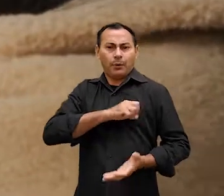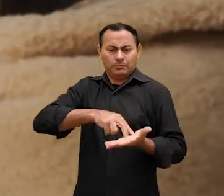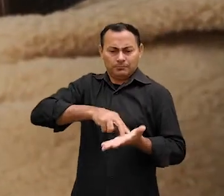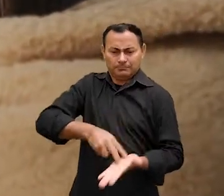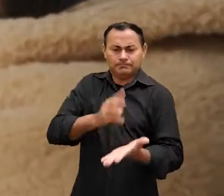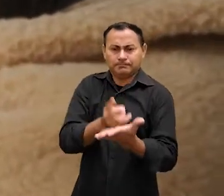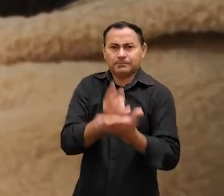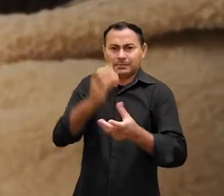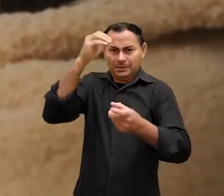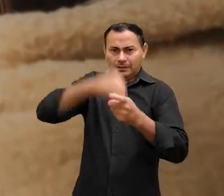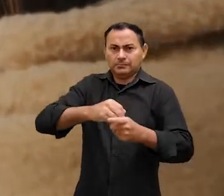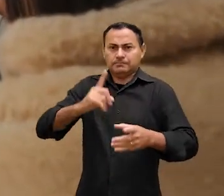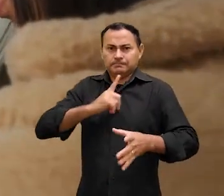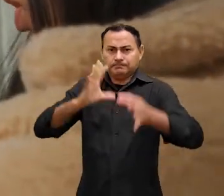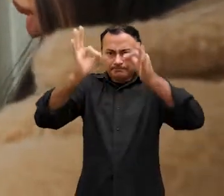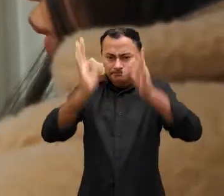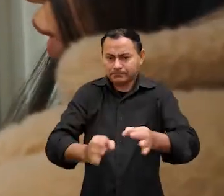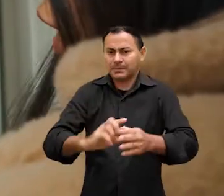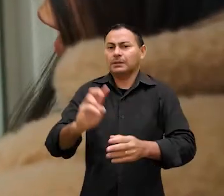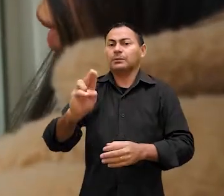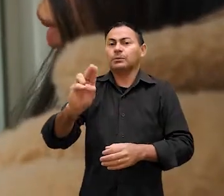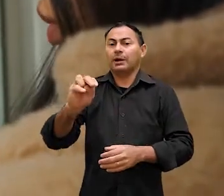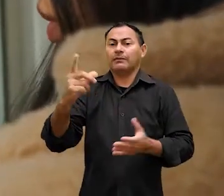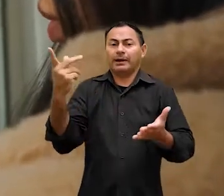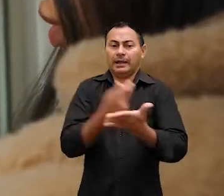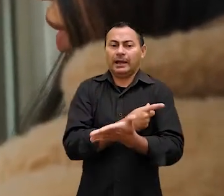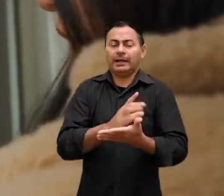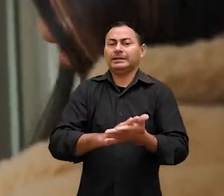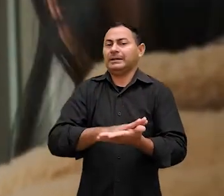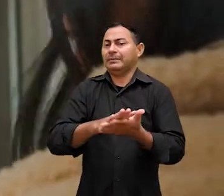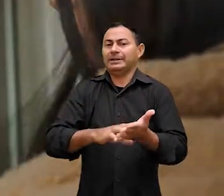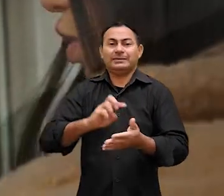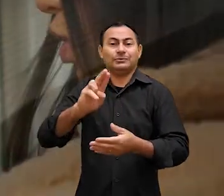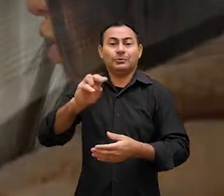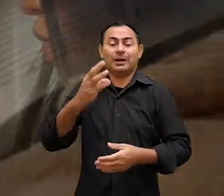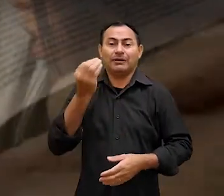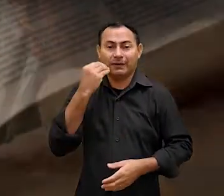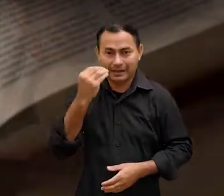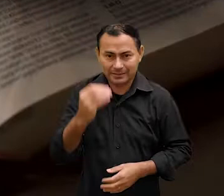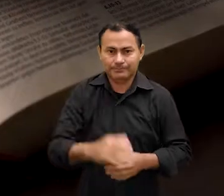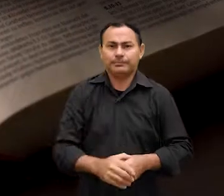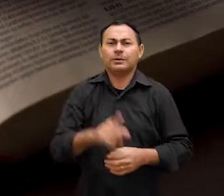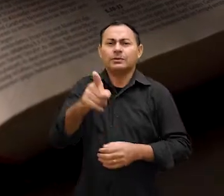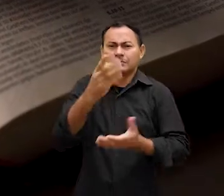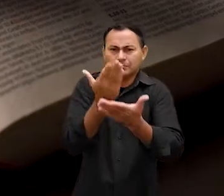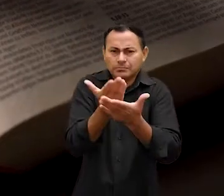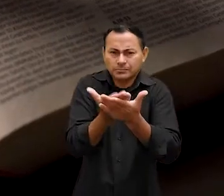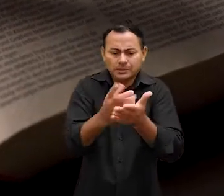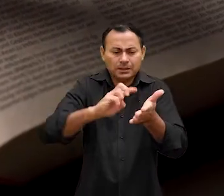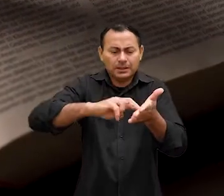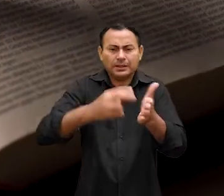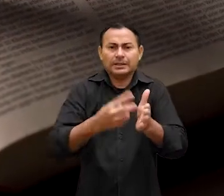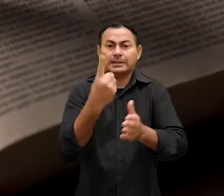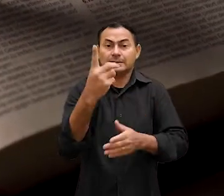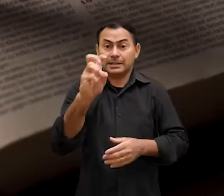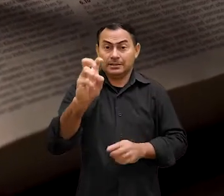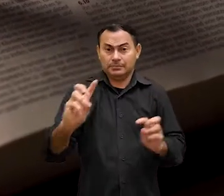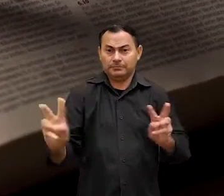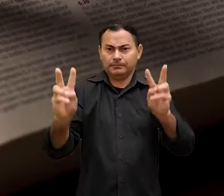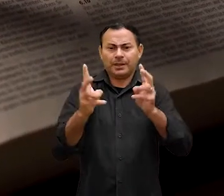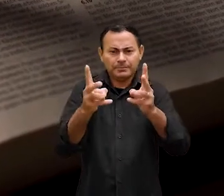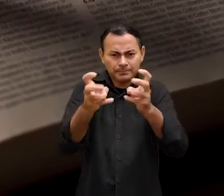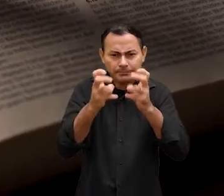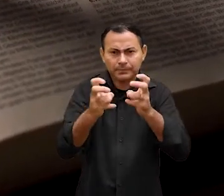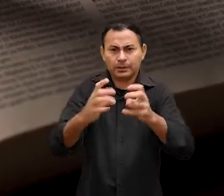interiormente possui a convicção de que não vai falhar nem vai enfraquecer. Se você estudar o significado dessas 15 virtudes,